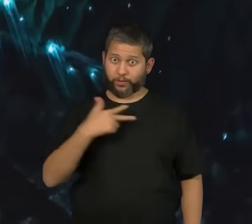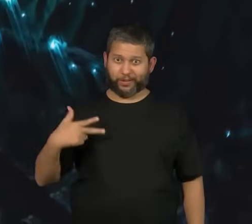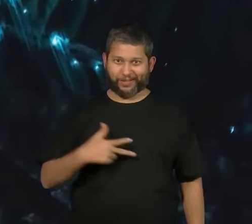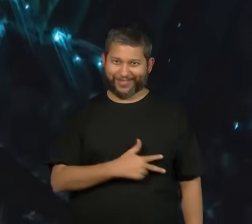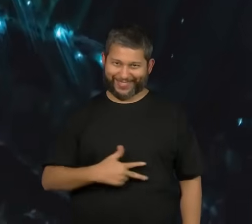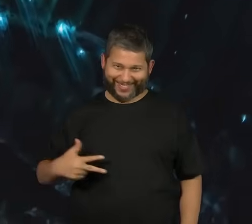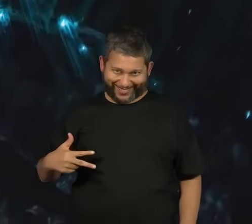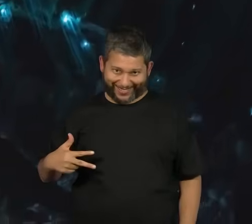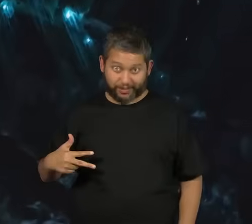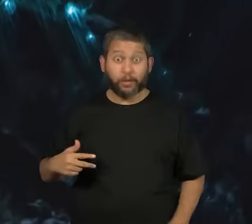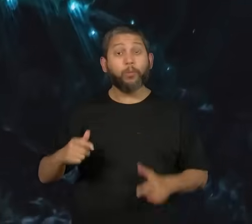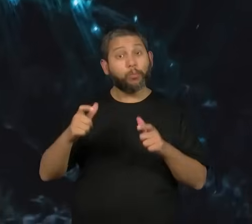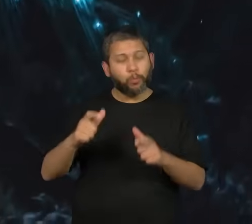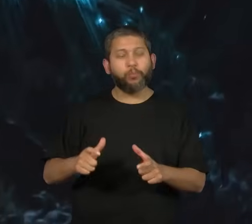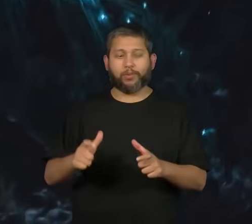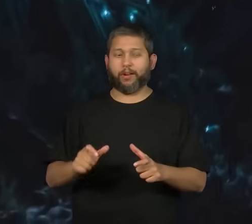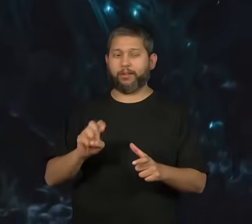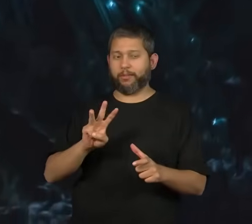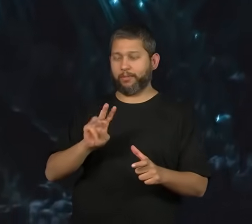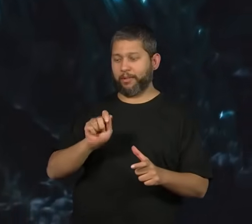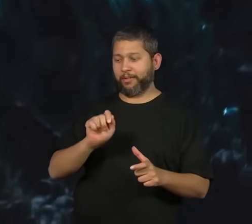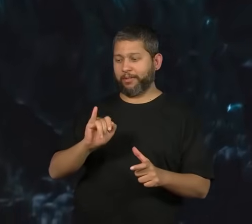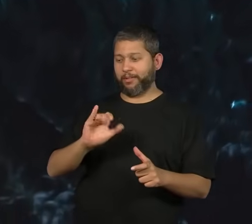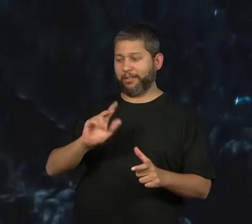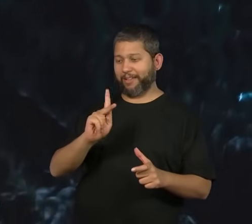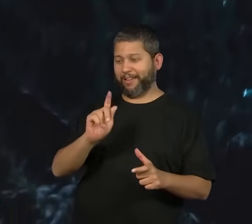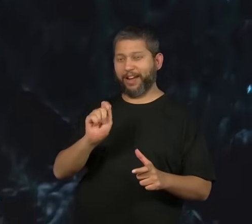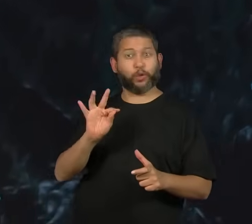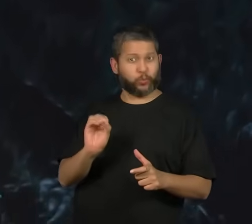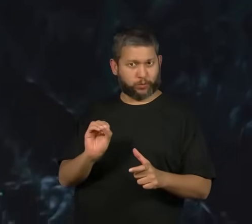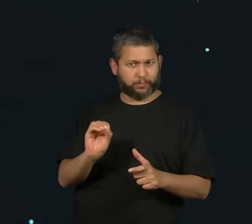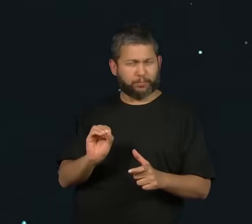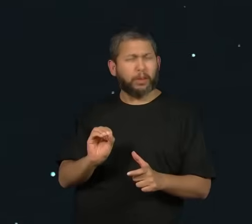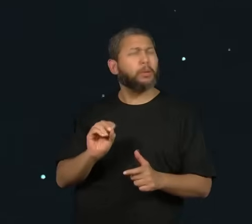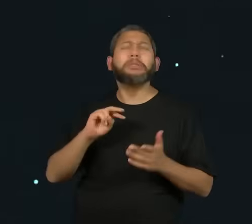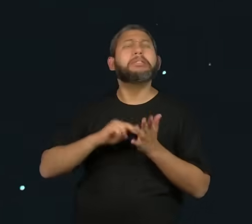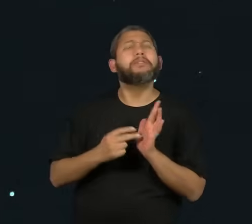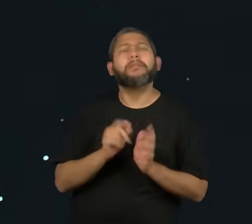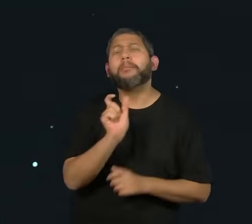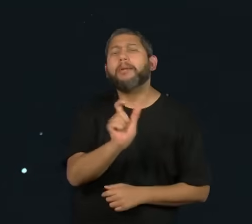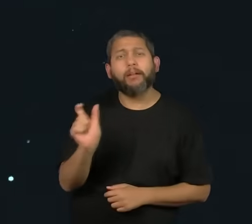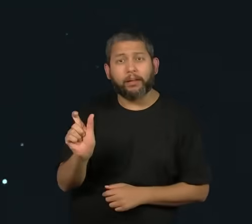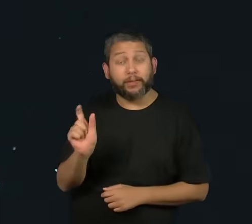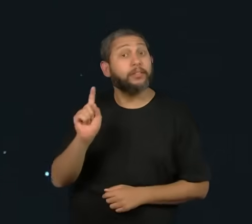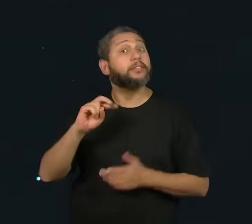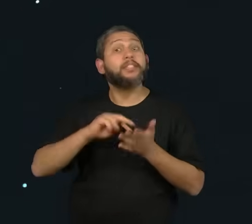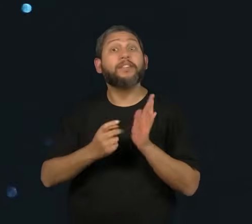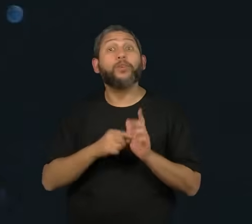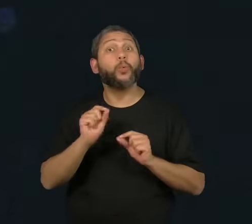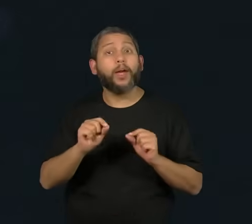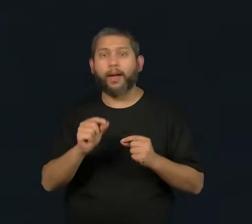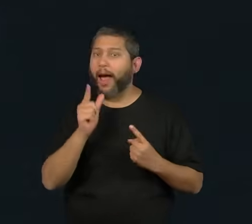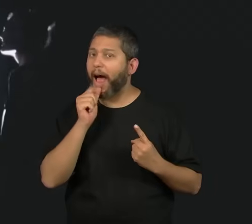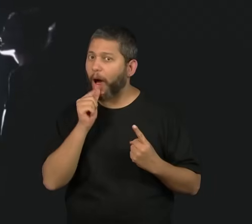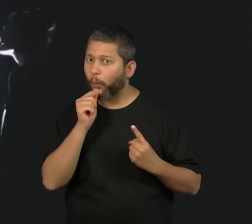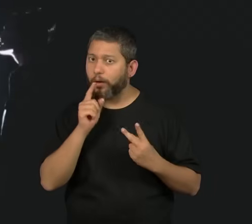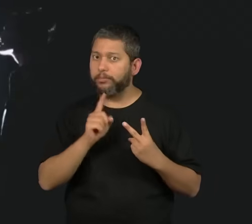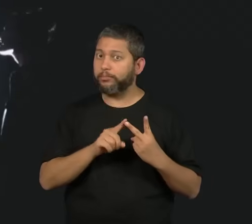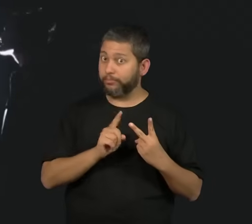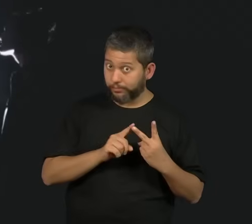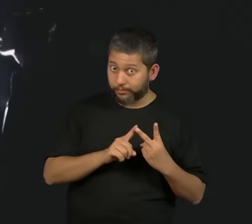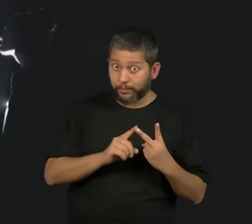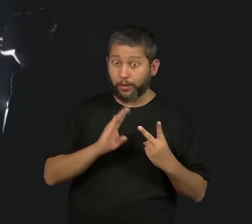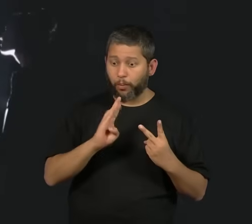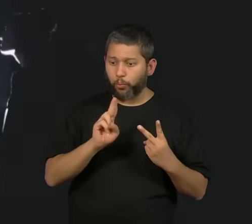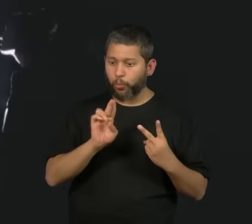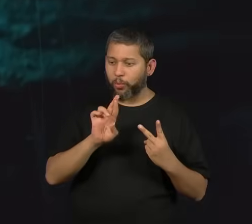da região de Waikato. Waitomo, na língua maori, é a união das palavras wai, água, e tomo,